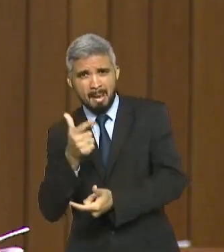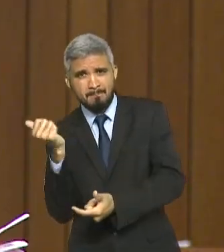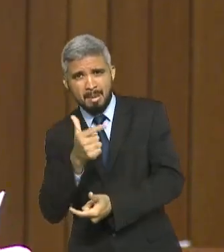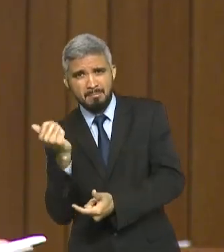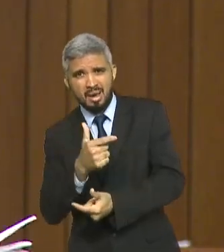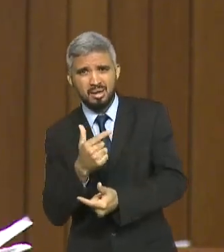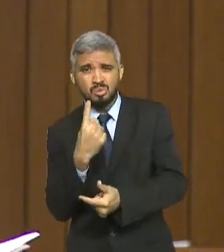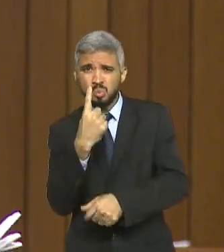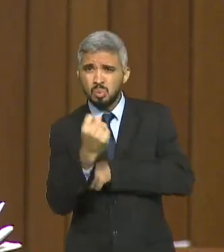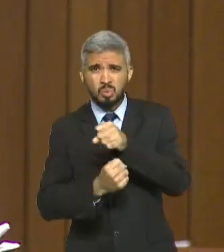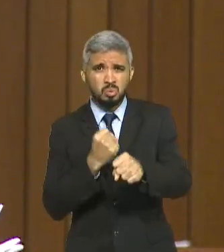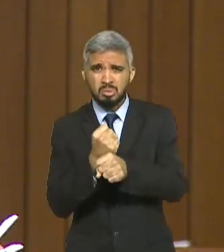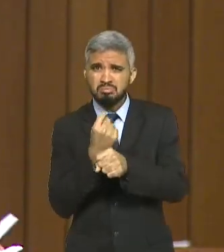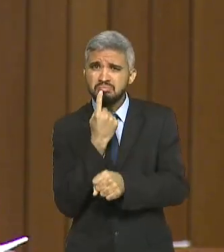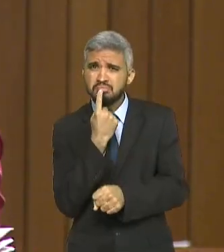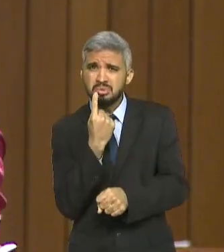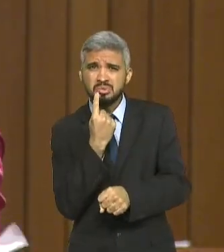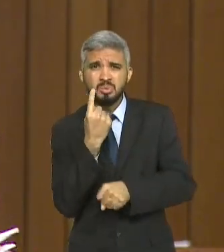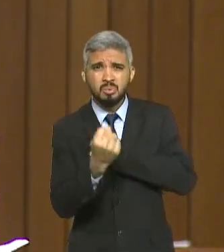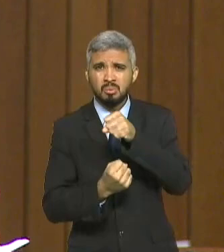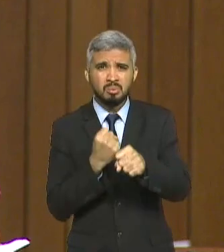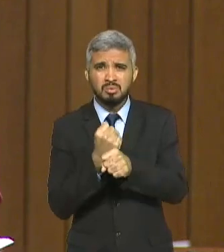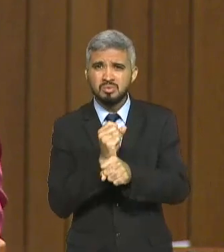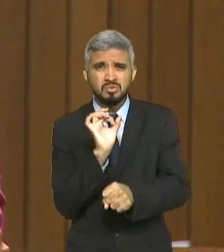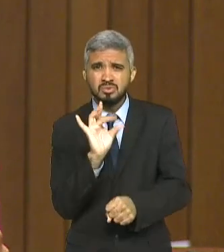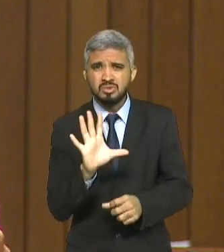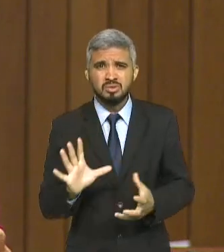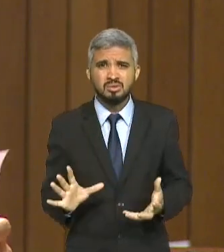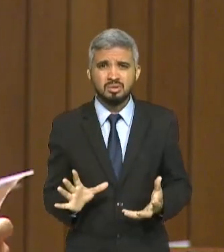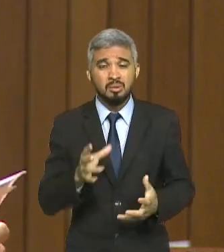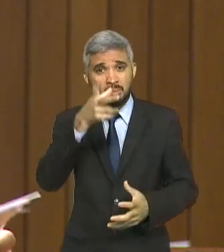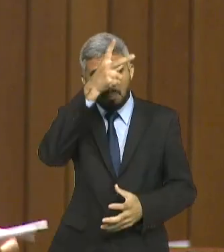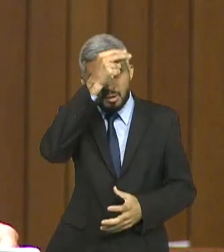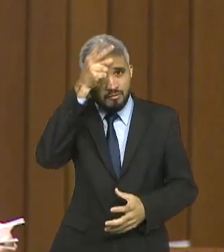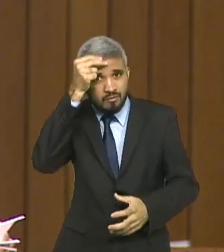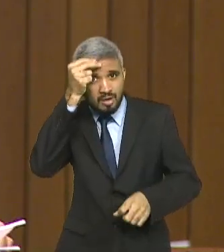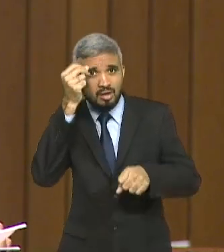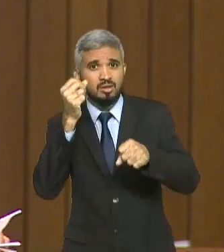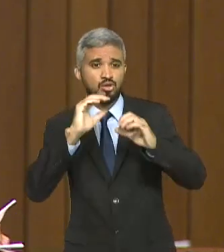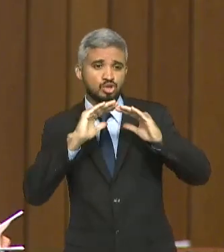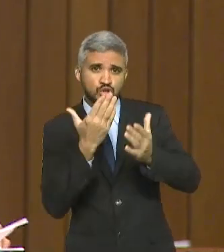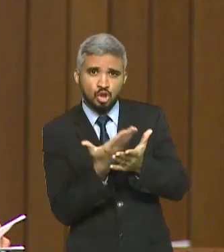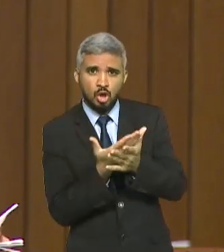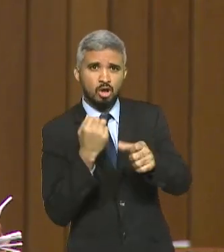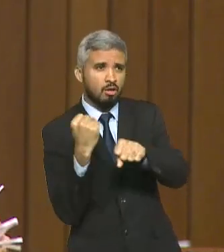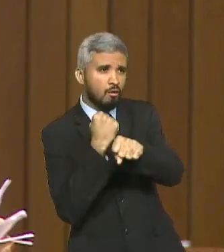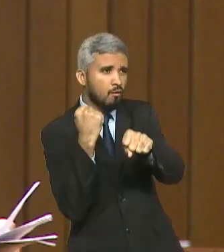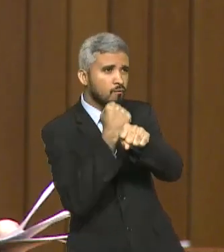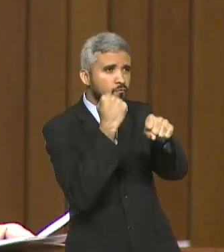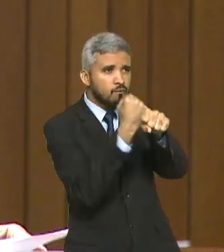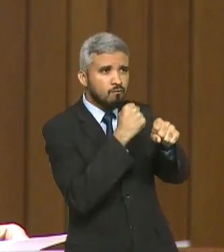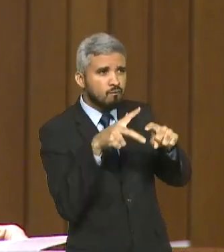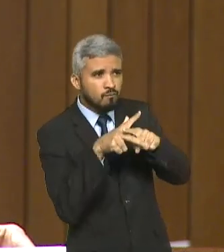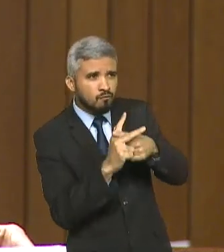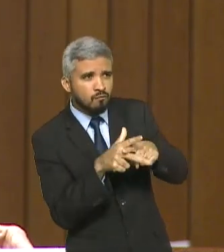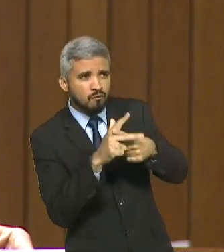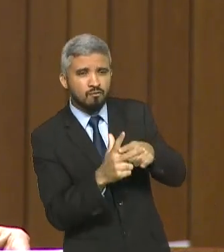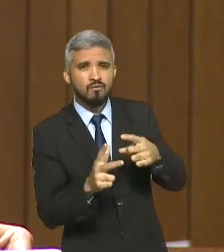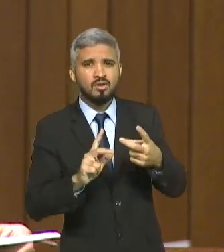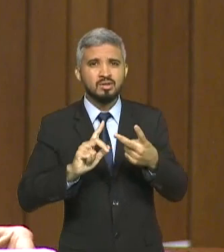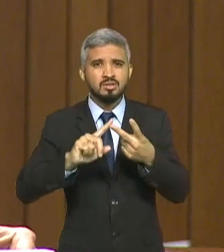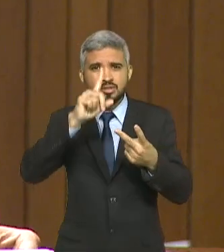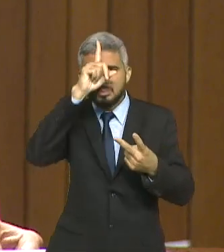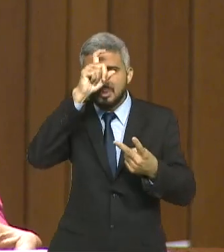apenas, apontamentos a um prefeito que vem trabalhando, reformando escolas, reformando postos de saúde, reformando